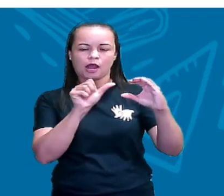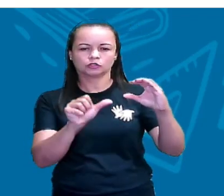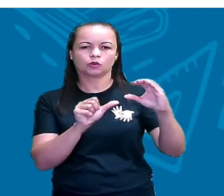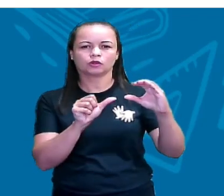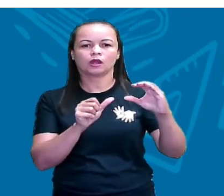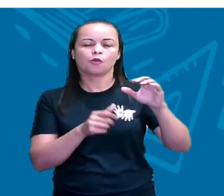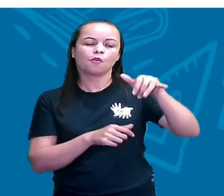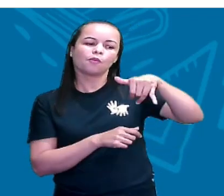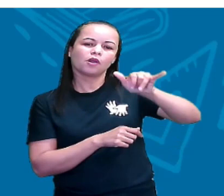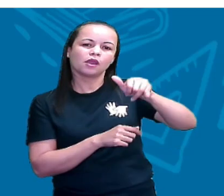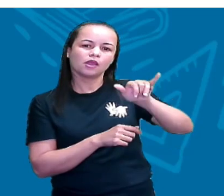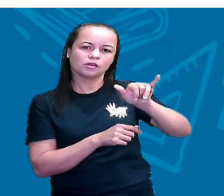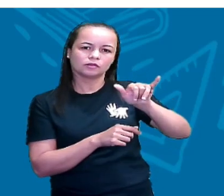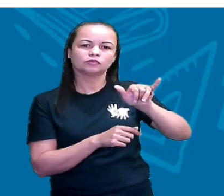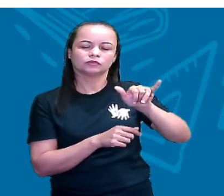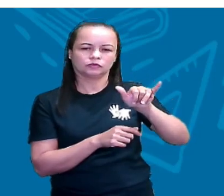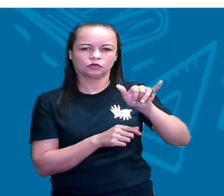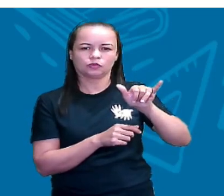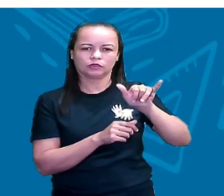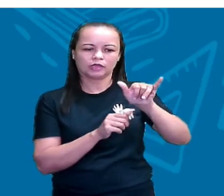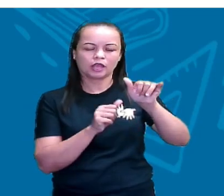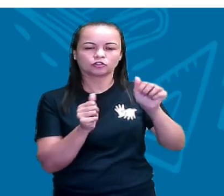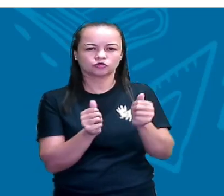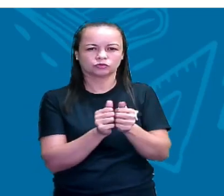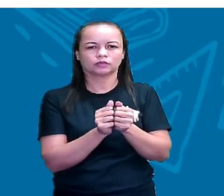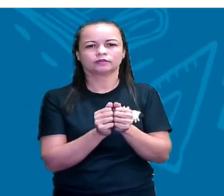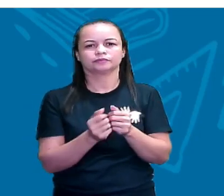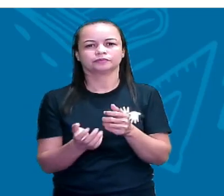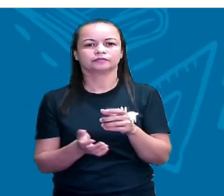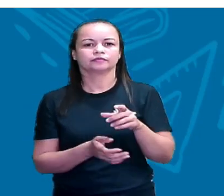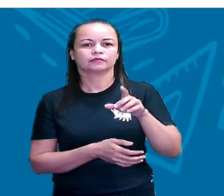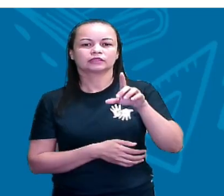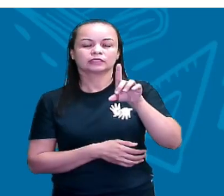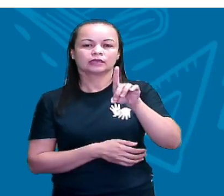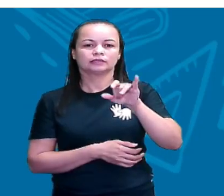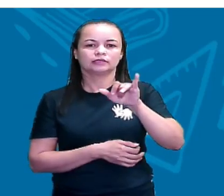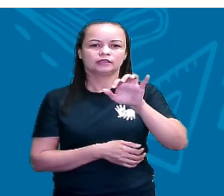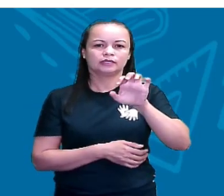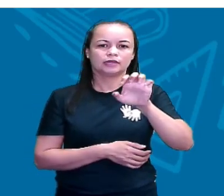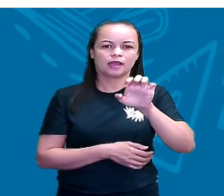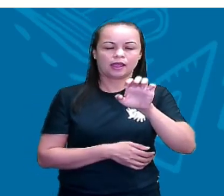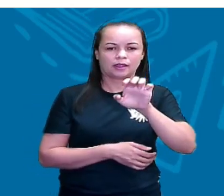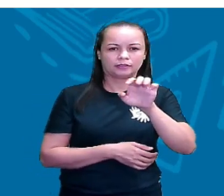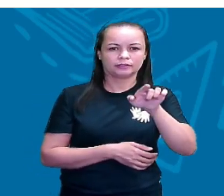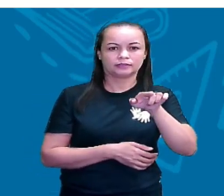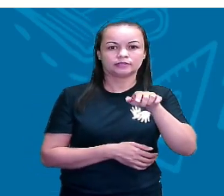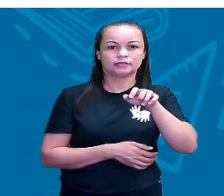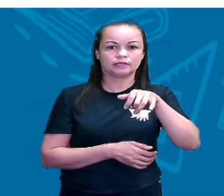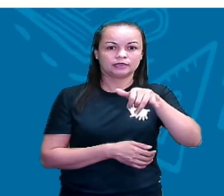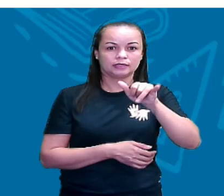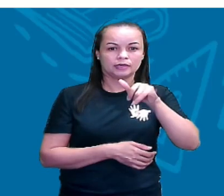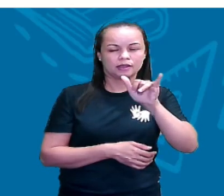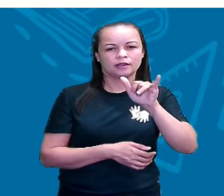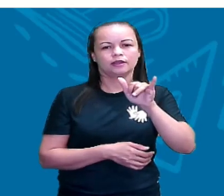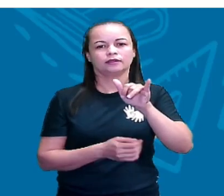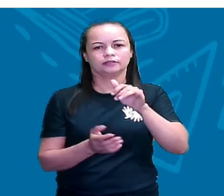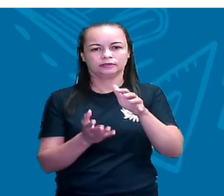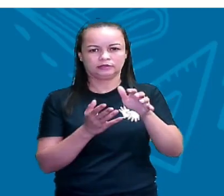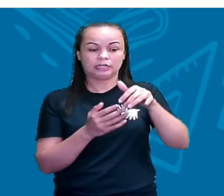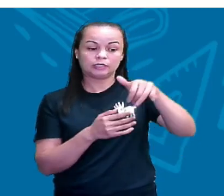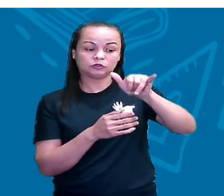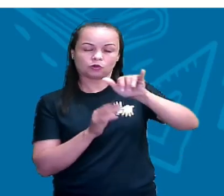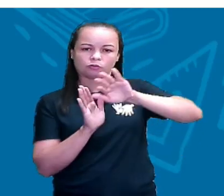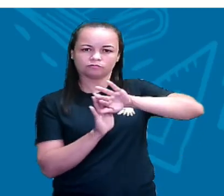o Y, que ia juntar, ó, 10 e 6, a gente tira esse